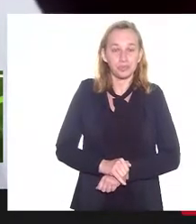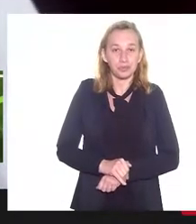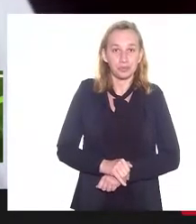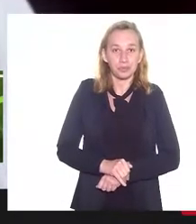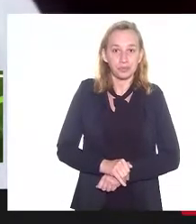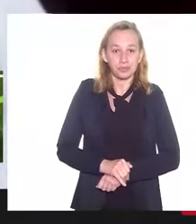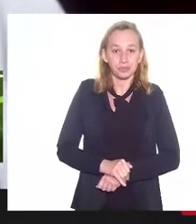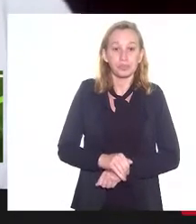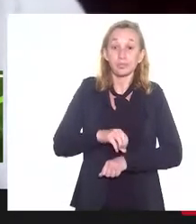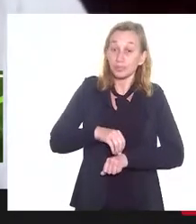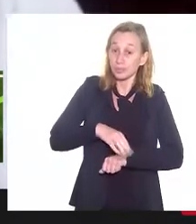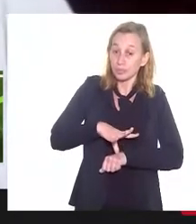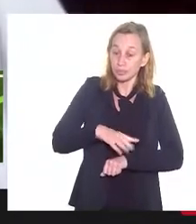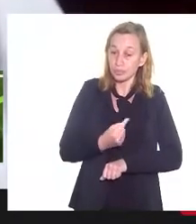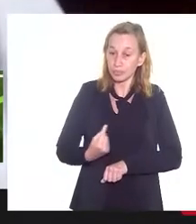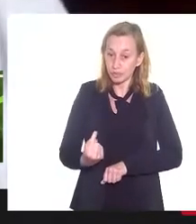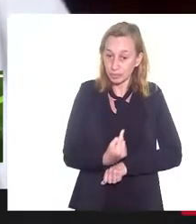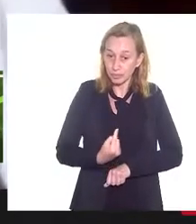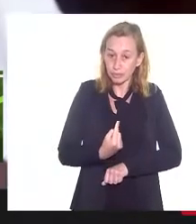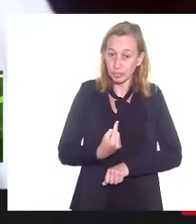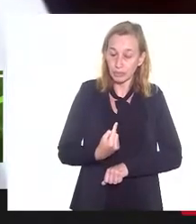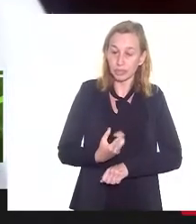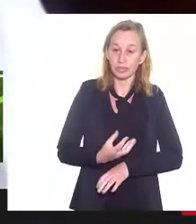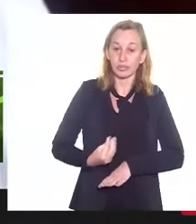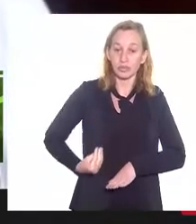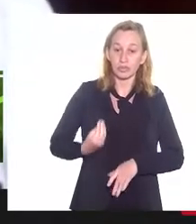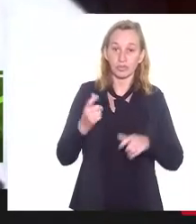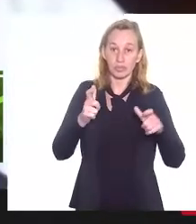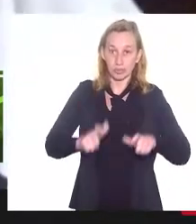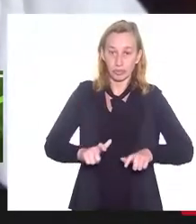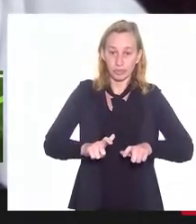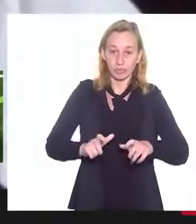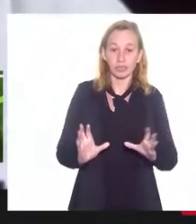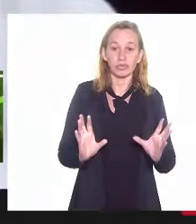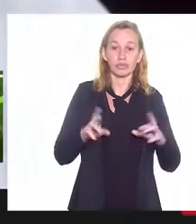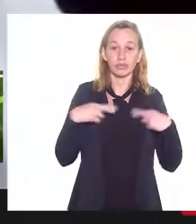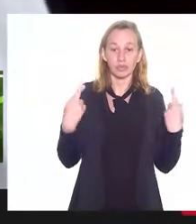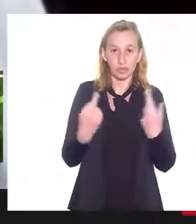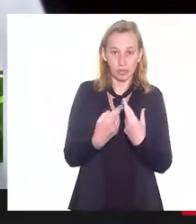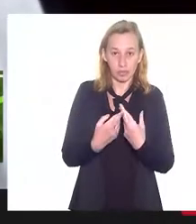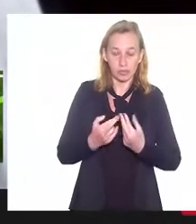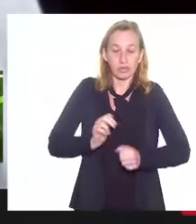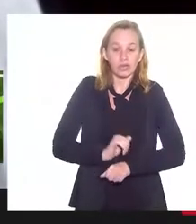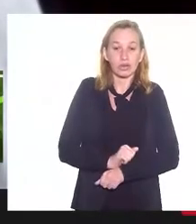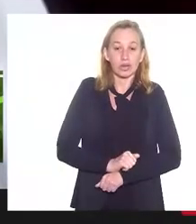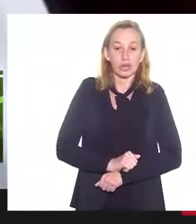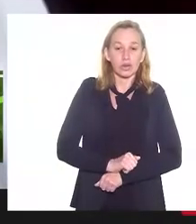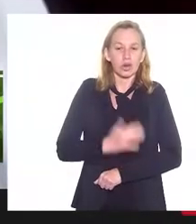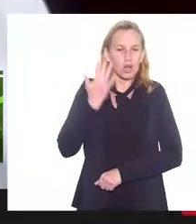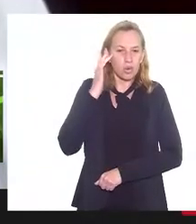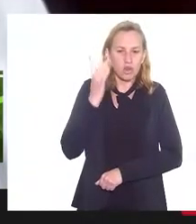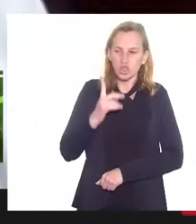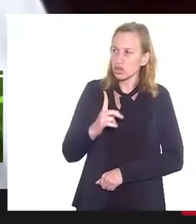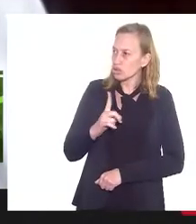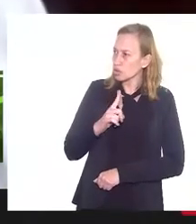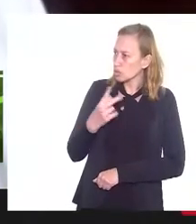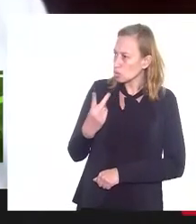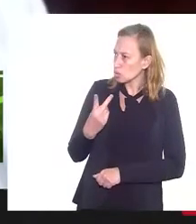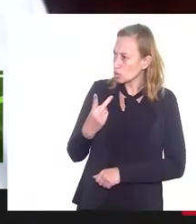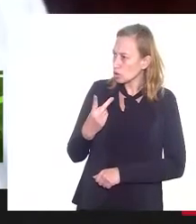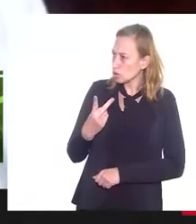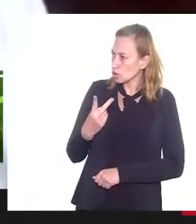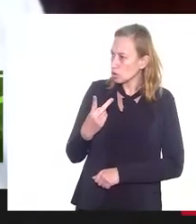nos indicou para estar aqui nessa audiência. Acho que eu estou em duas câmeras, é isso?